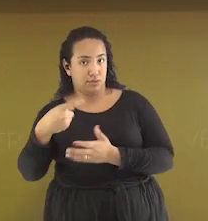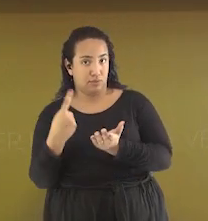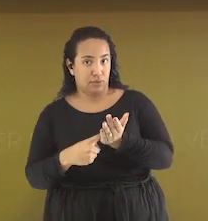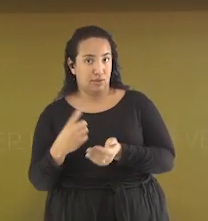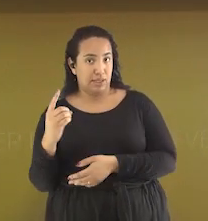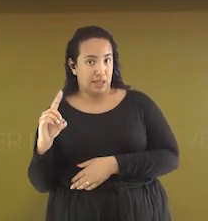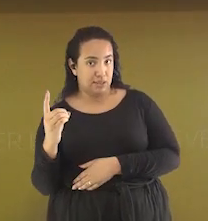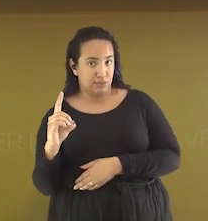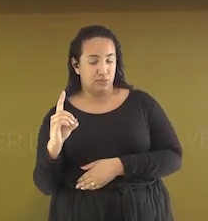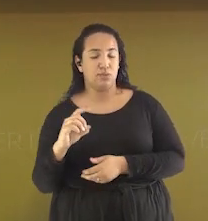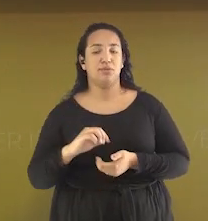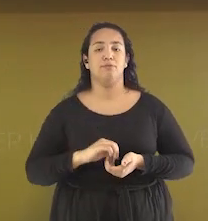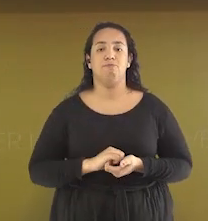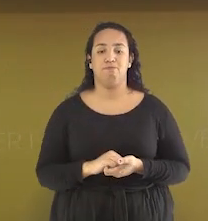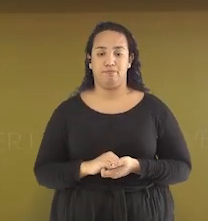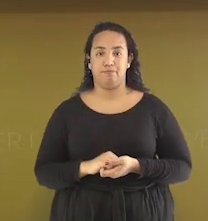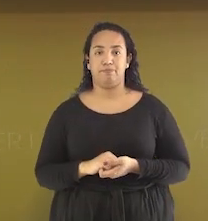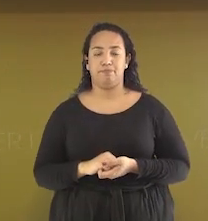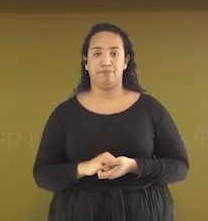décimos.